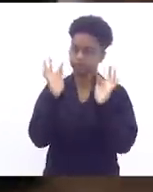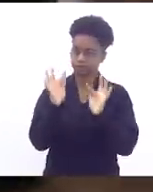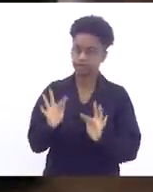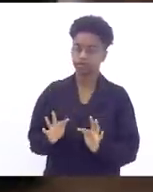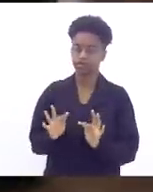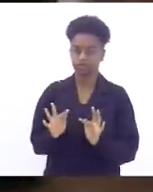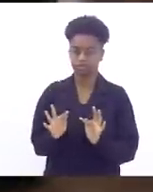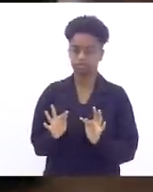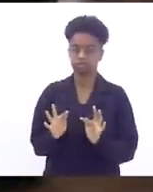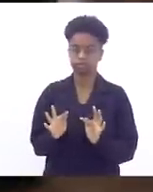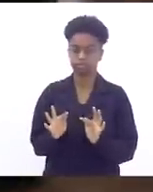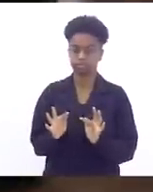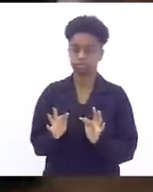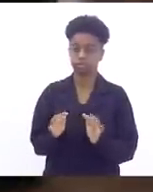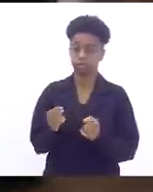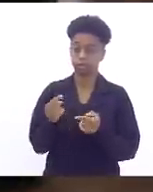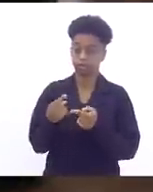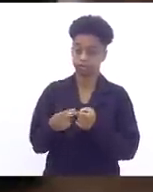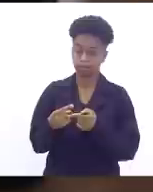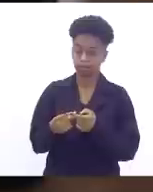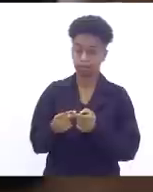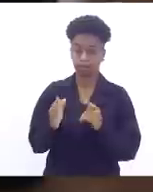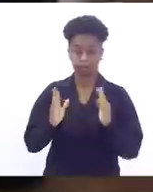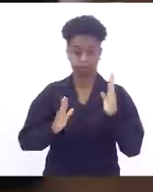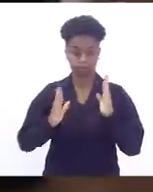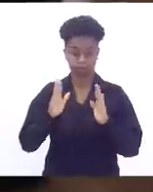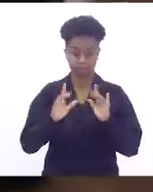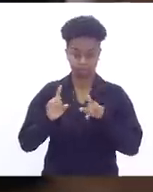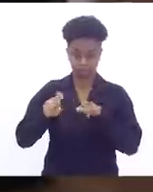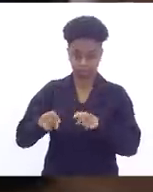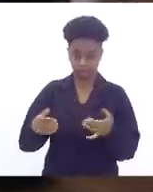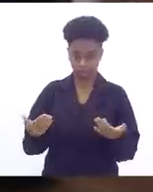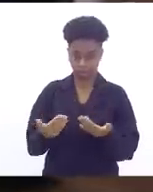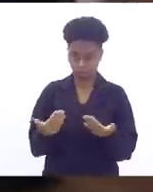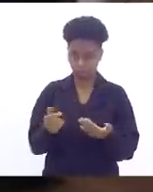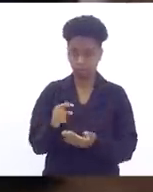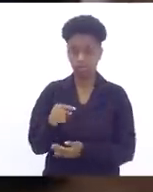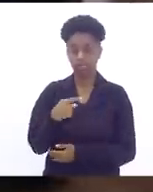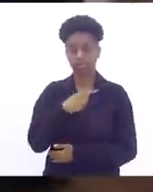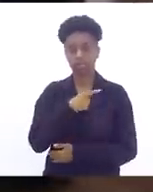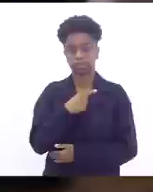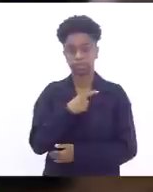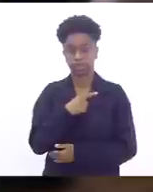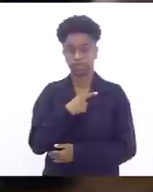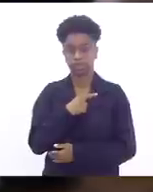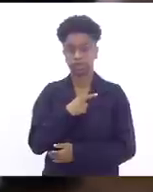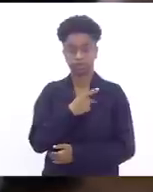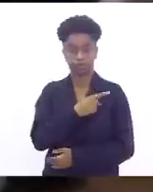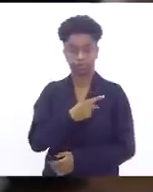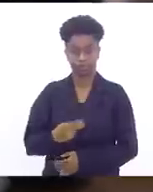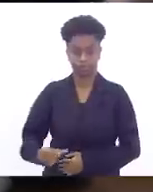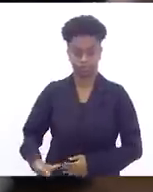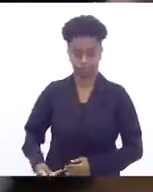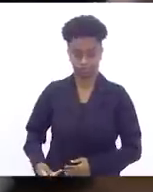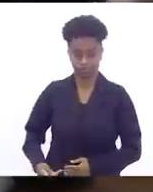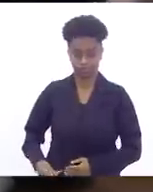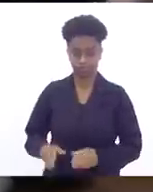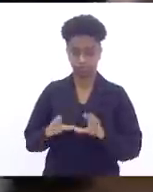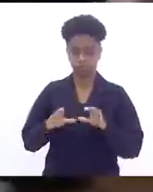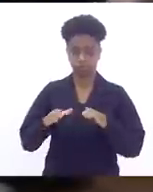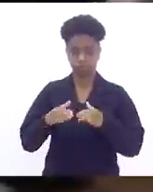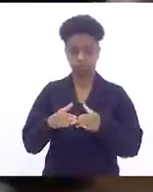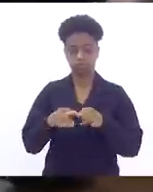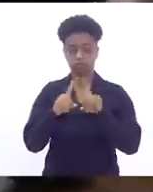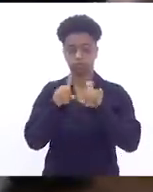que nesse mandato né Por enquanto nós temos aí uma presidência da comissão